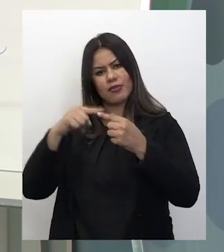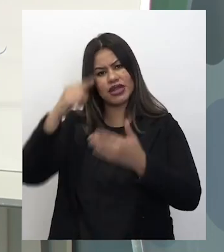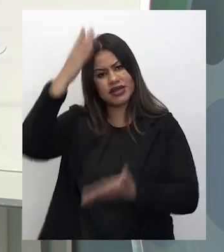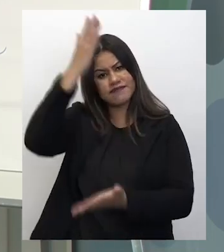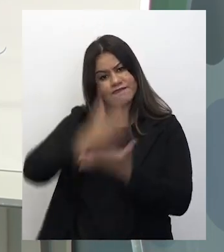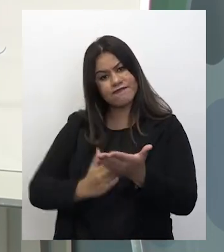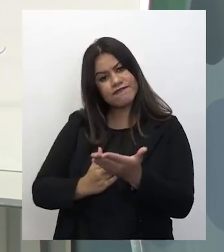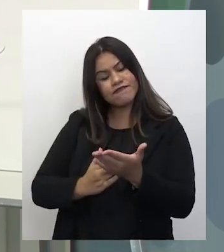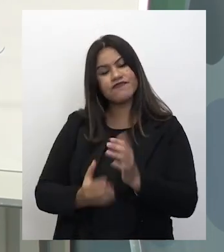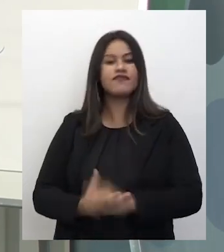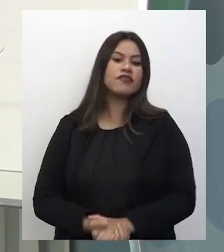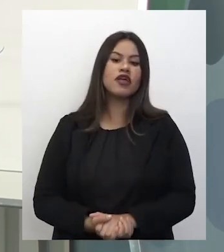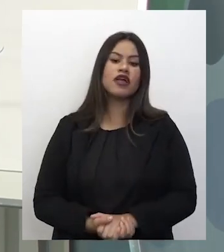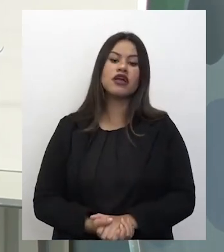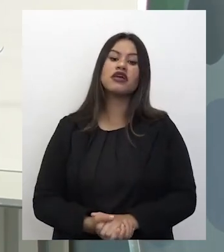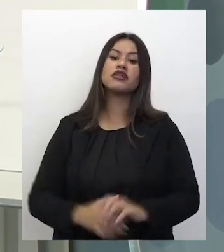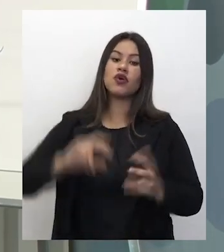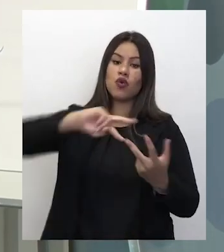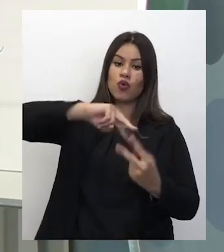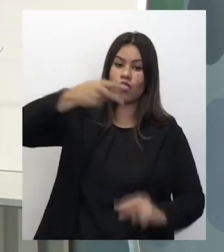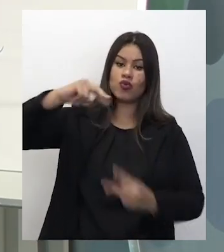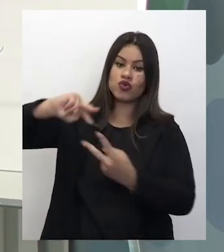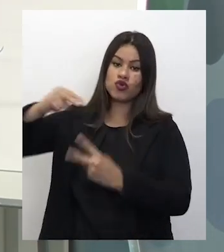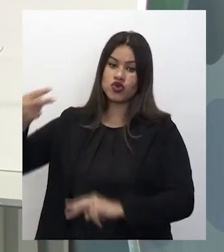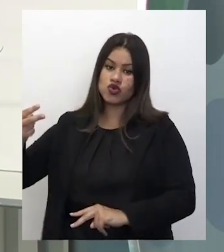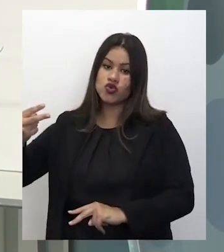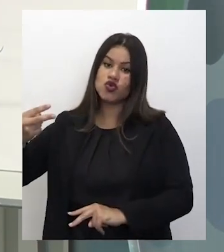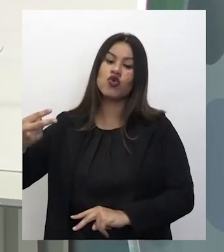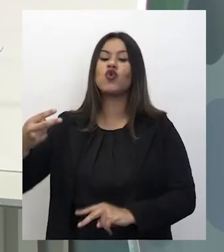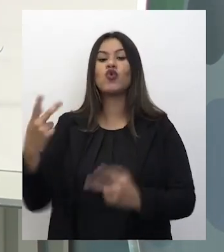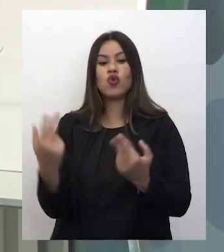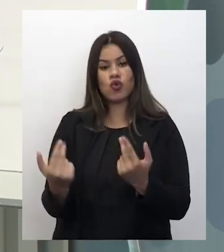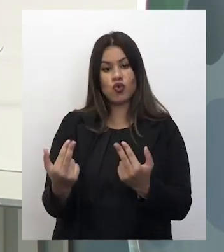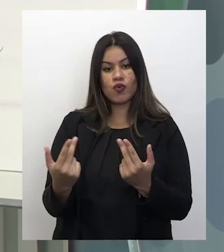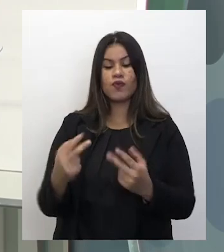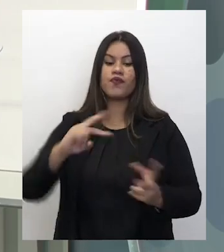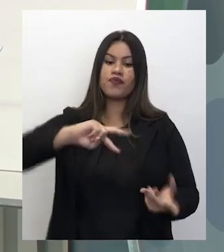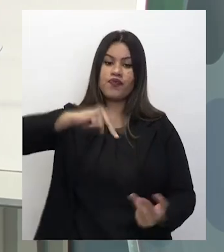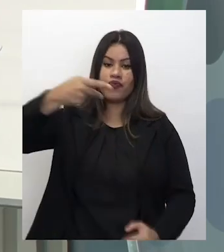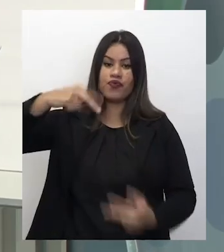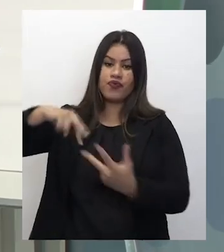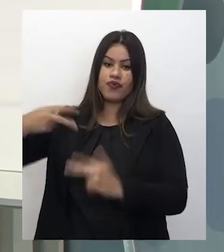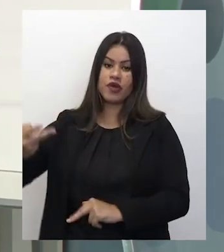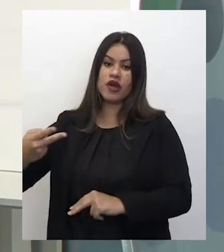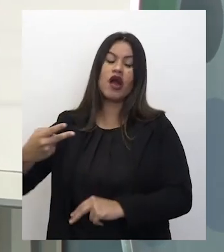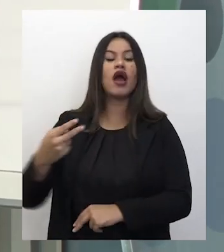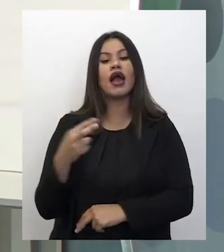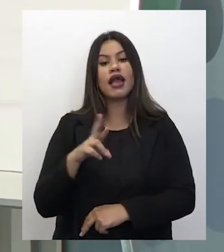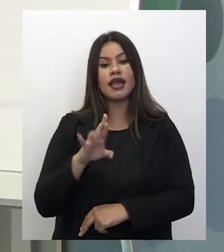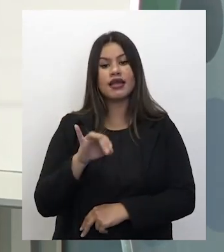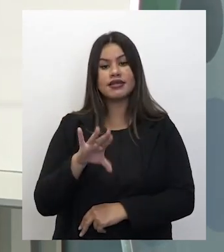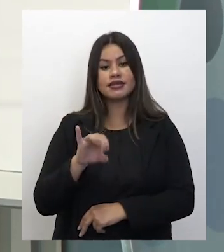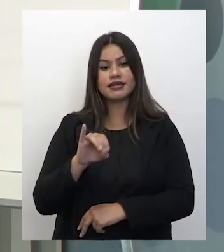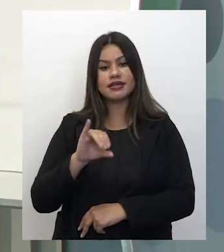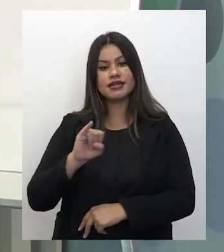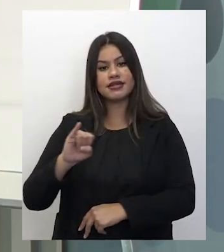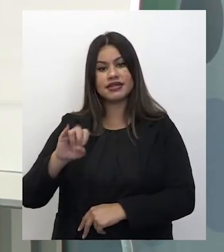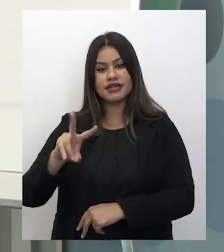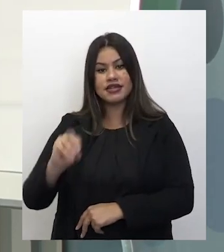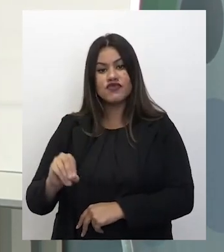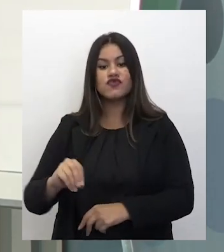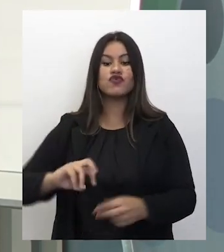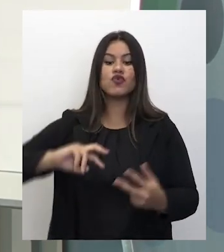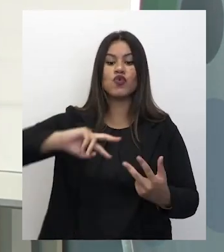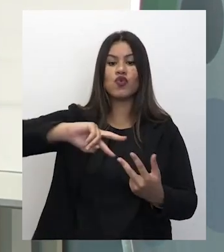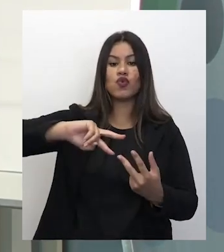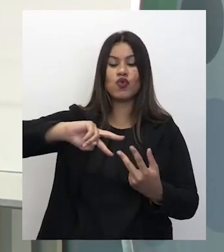Então lembrando, o que é homozigoto dominante, o que é homozigoto recessivo e o que é heterozigoto. Tá? Então se eu